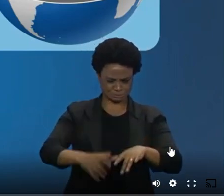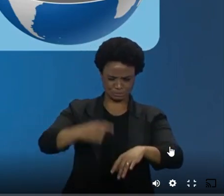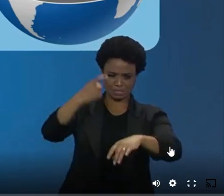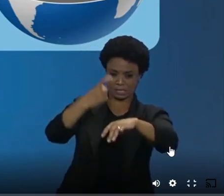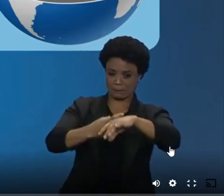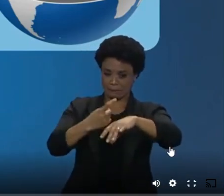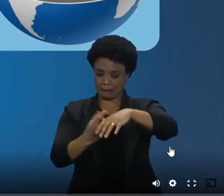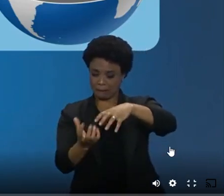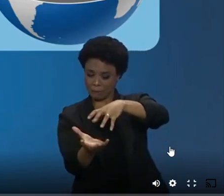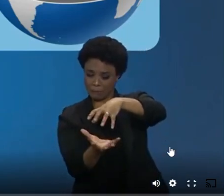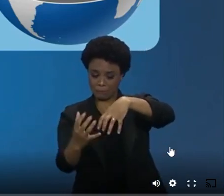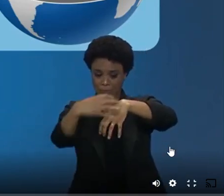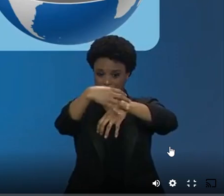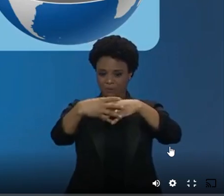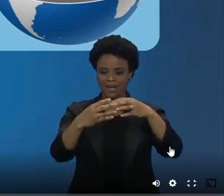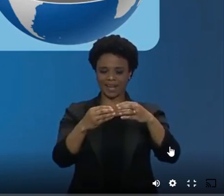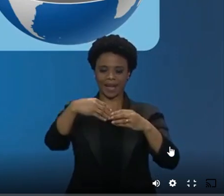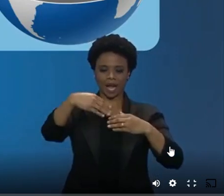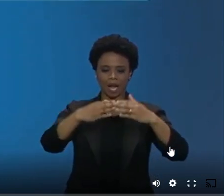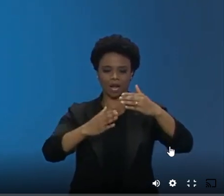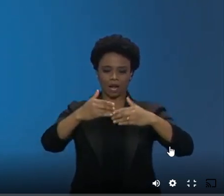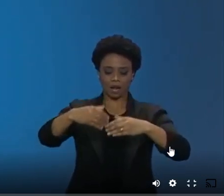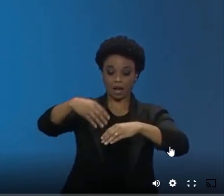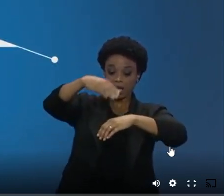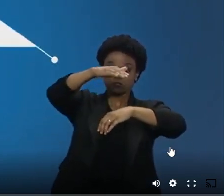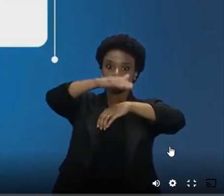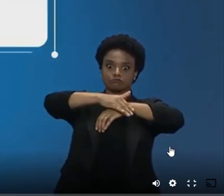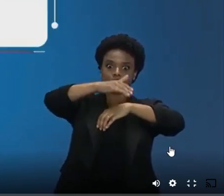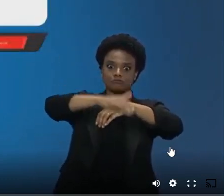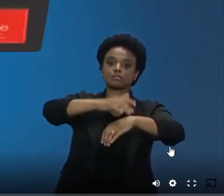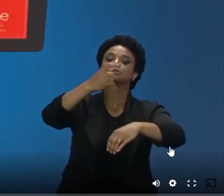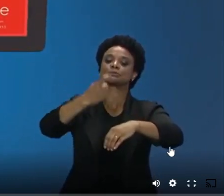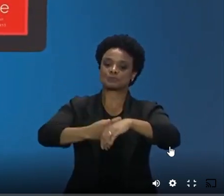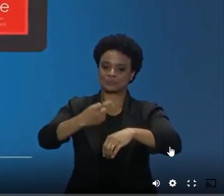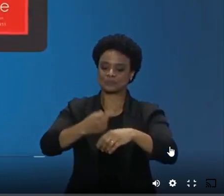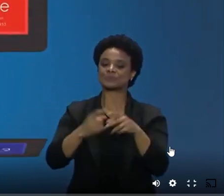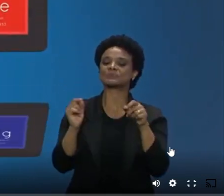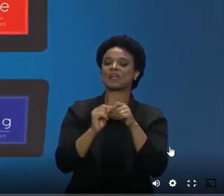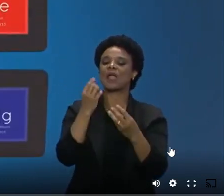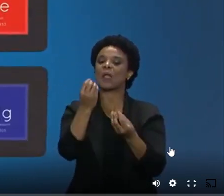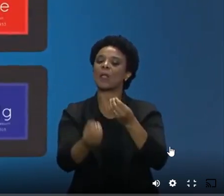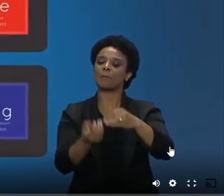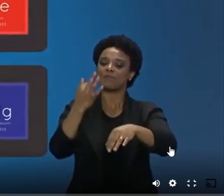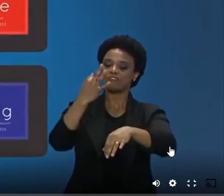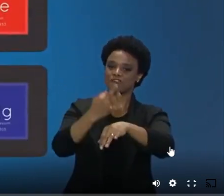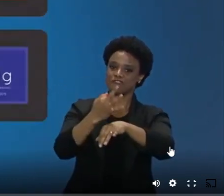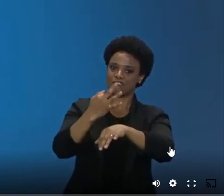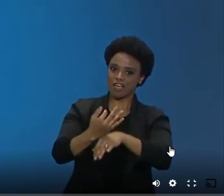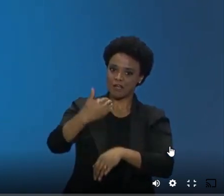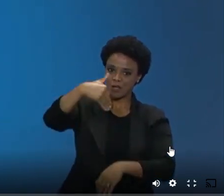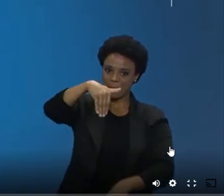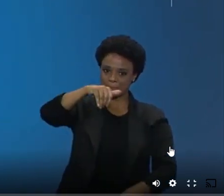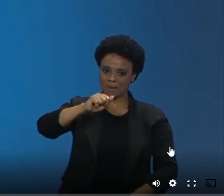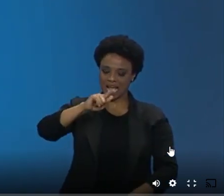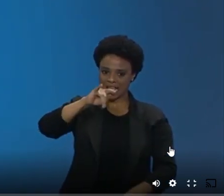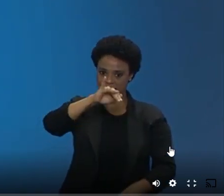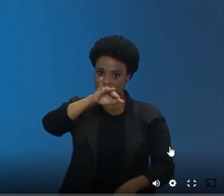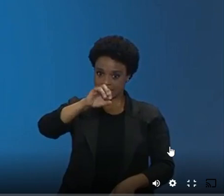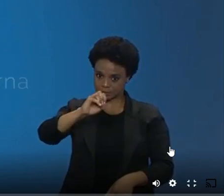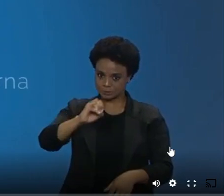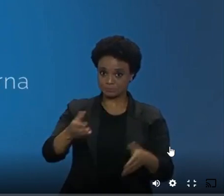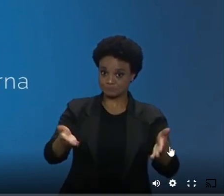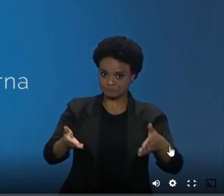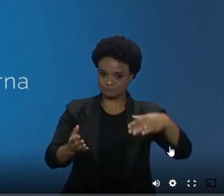basal, plástica no meio e rígida no topo. É formado principalmente por ferro e magnésio. Por último, a